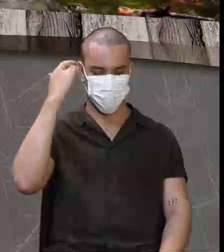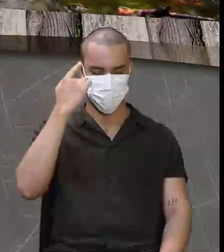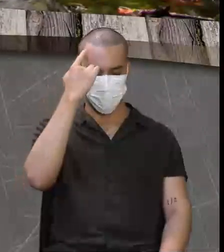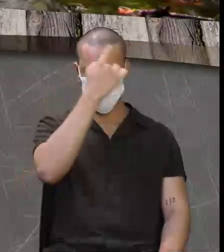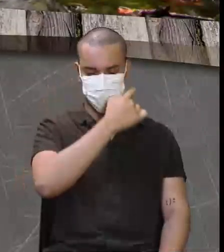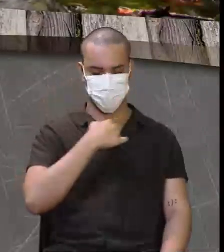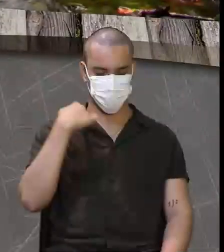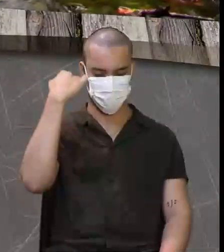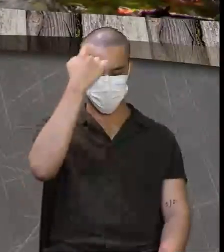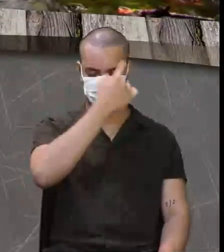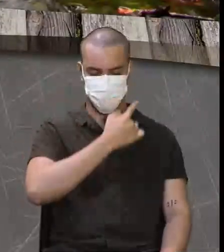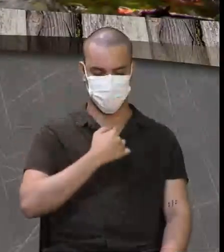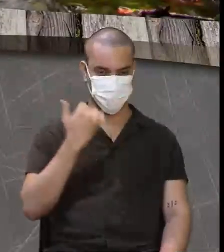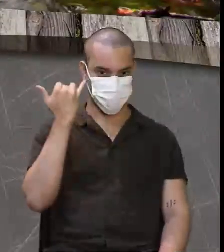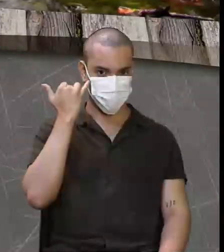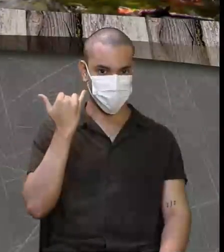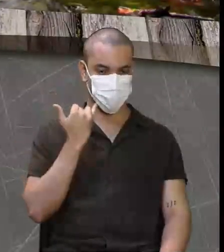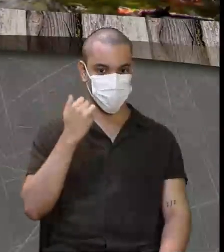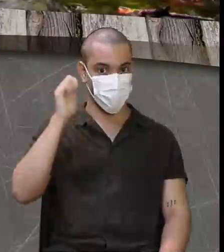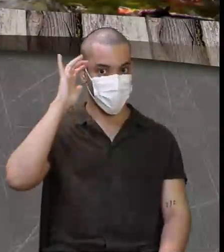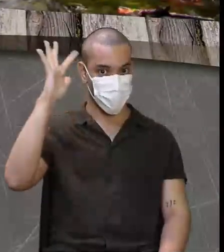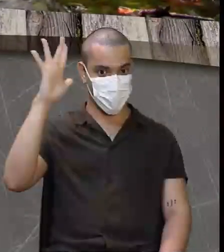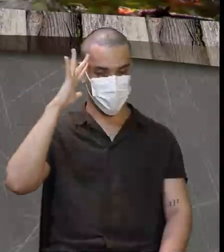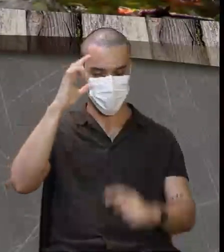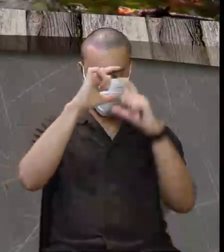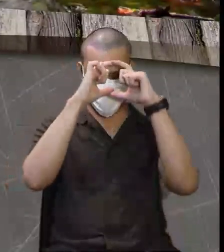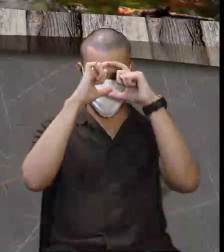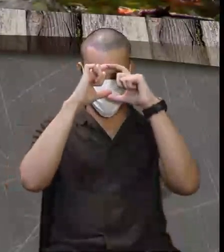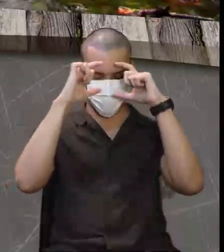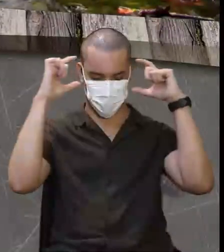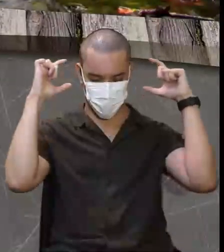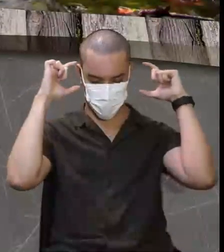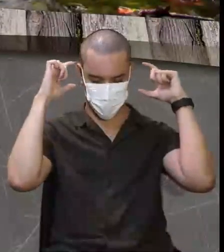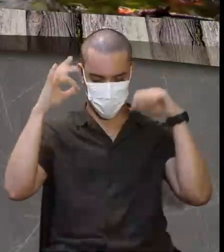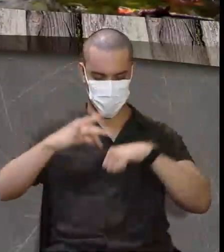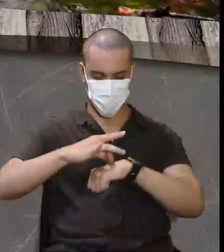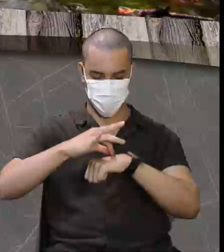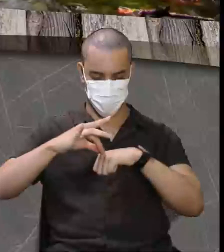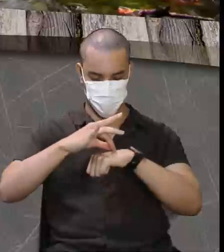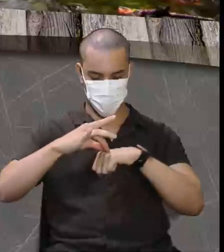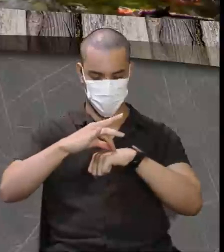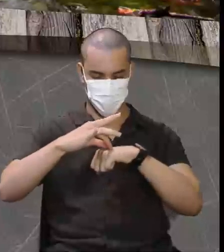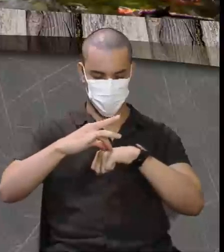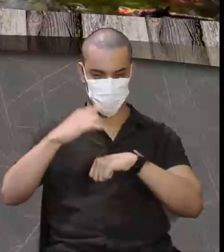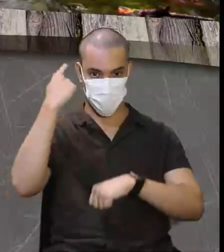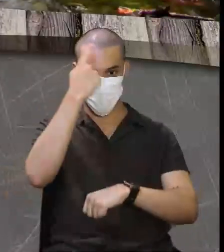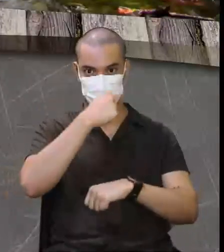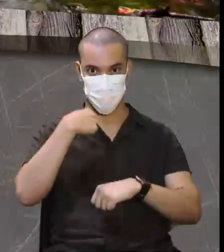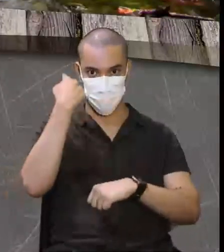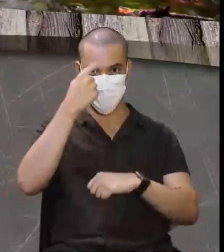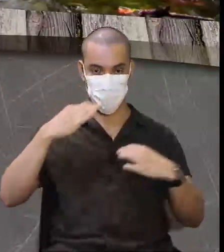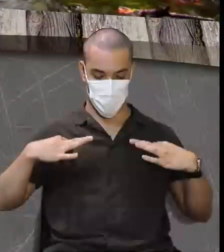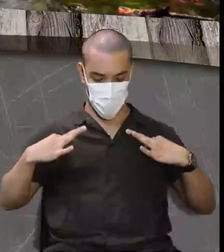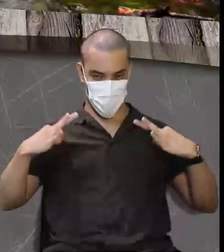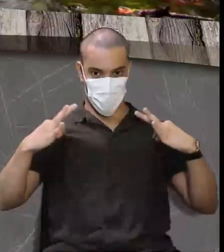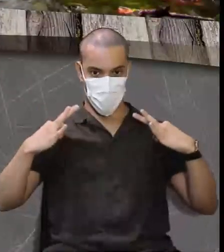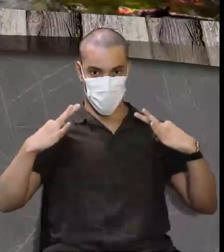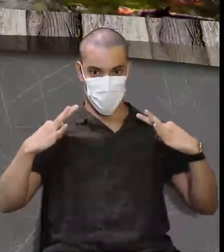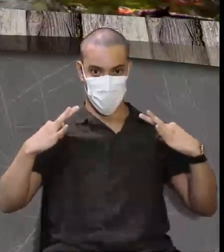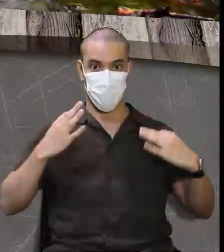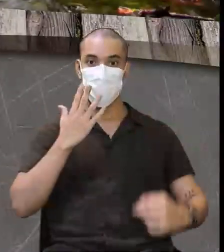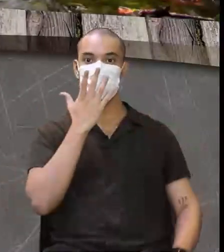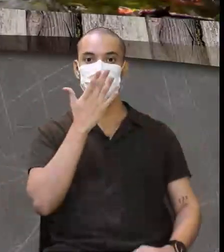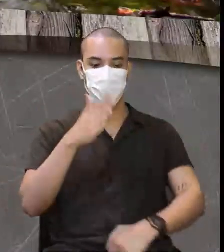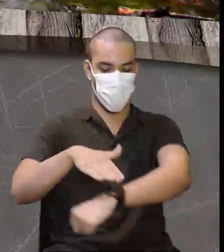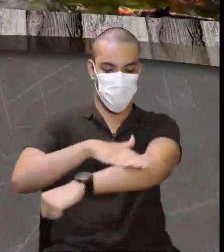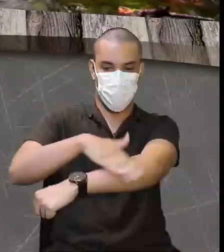do Vitor. Vamos imaginar que tem uma tarja preta aí nele, tá? Se eu tô vendo a cabeça dele, tô vendo a roupa que ele tá usando, tô vendo a cor, o tom